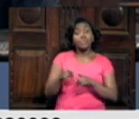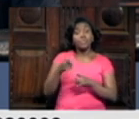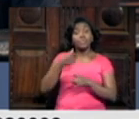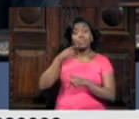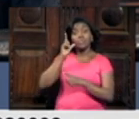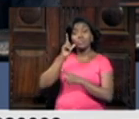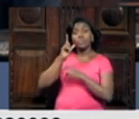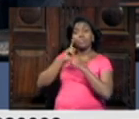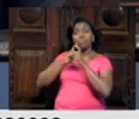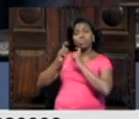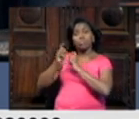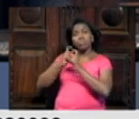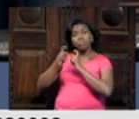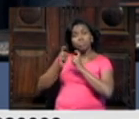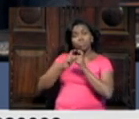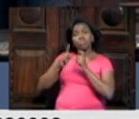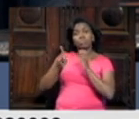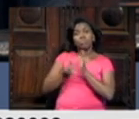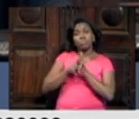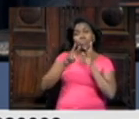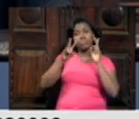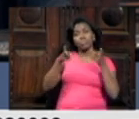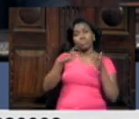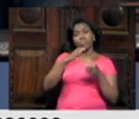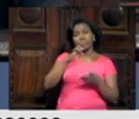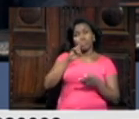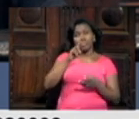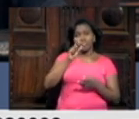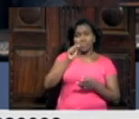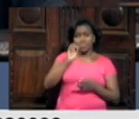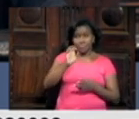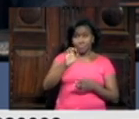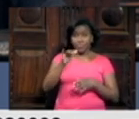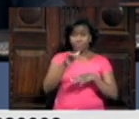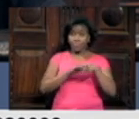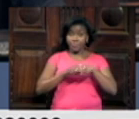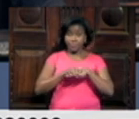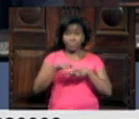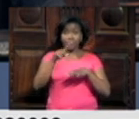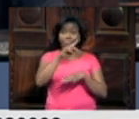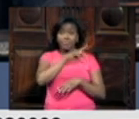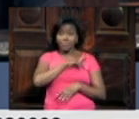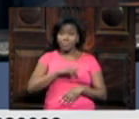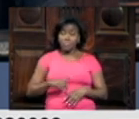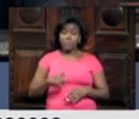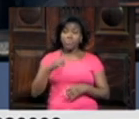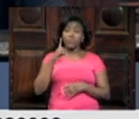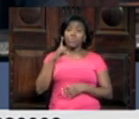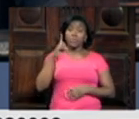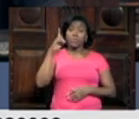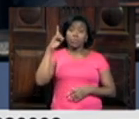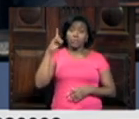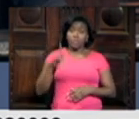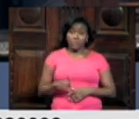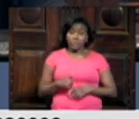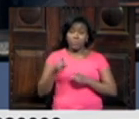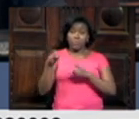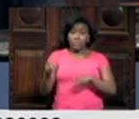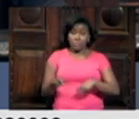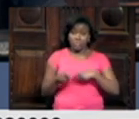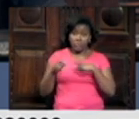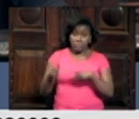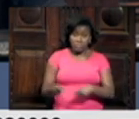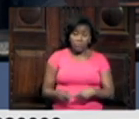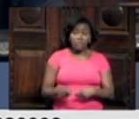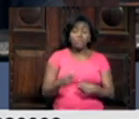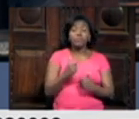com a SEDAI. Conversei com o nosso presidente Briarte e com o nosso diretor do interior, doutor Heleno. Conto com a